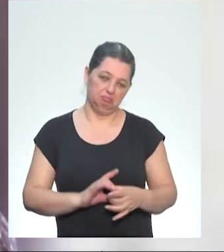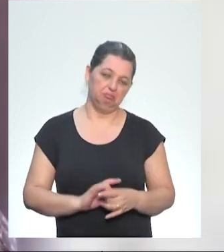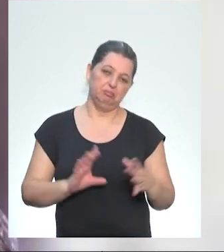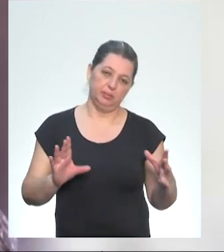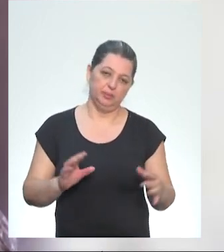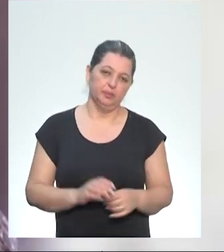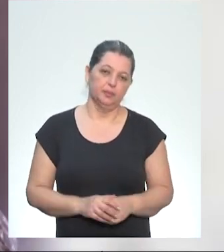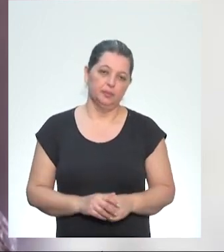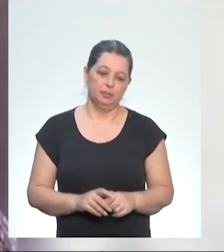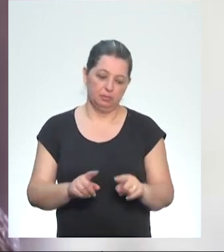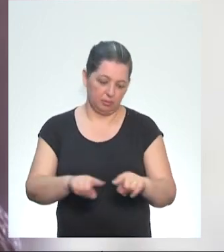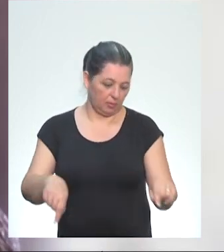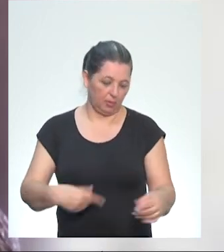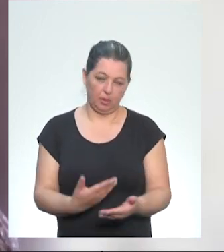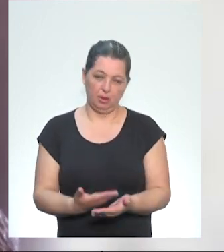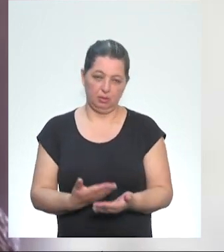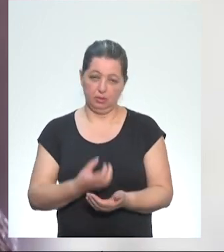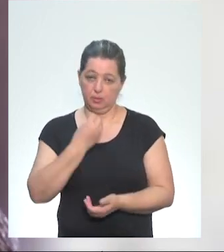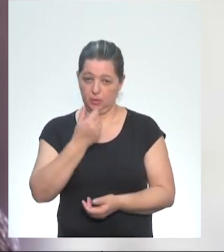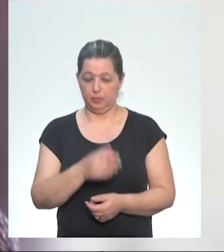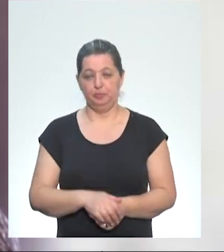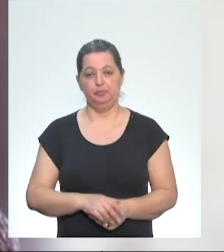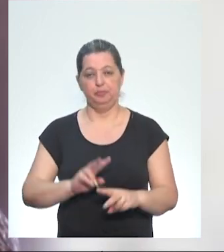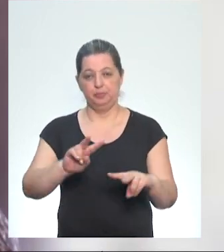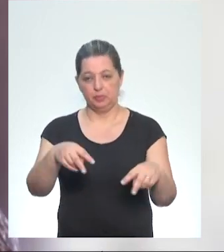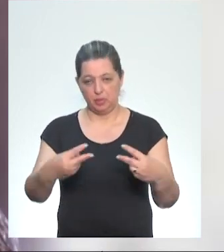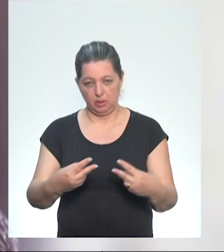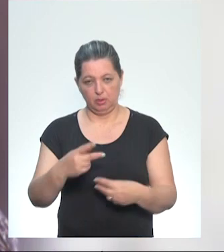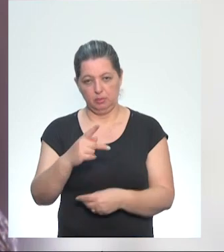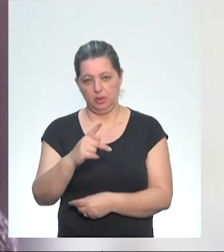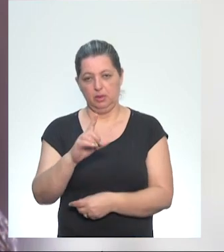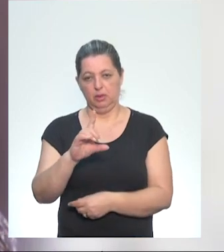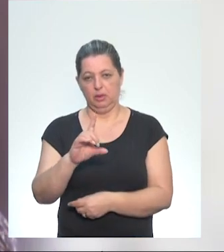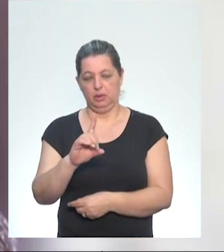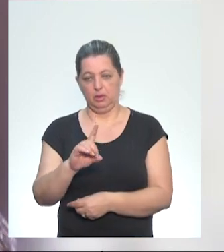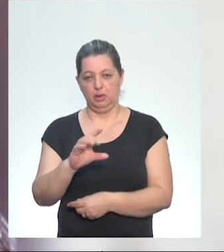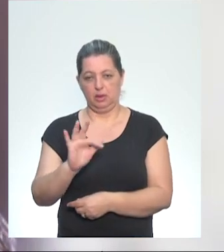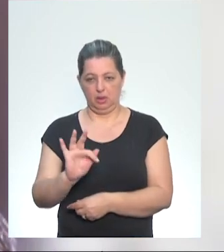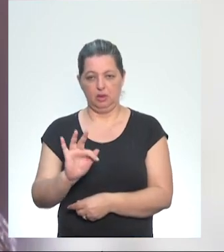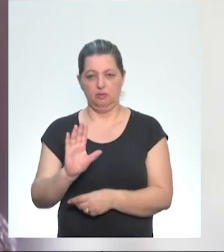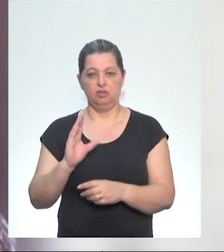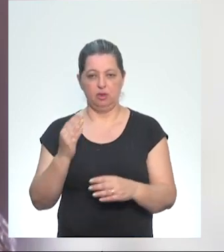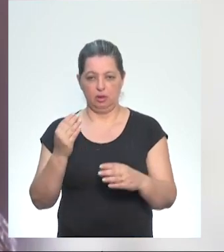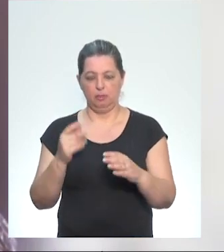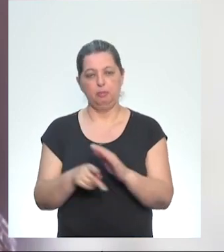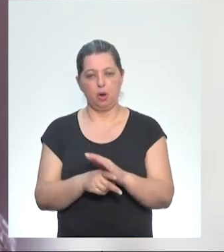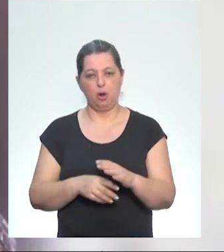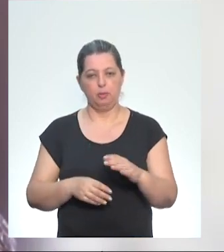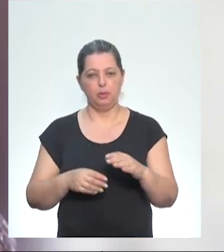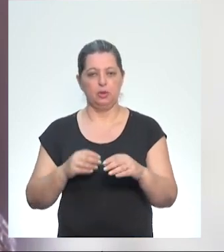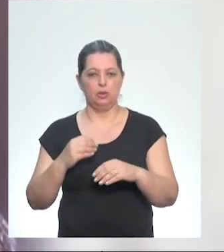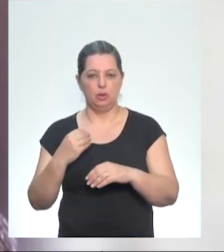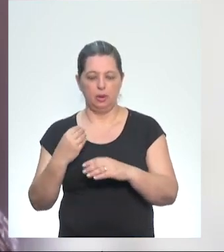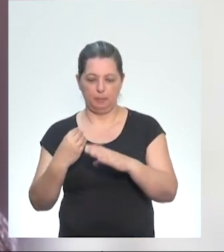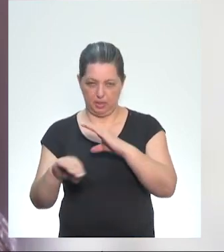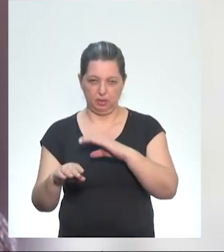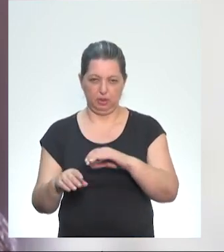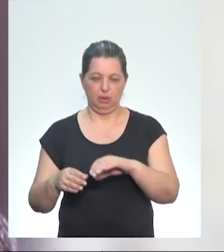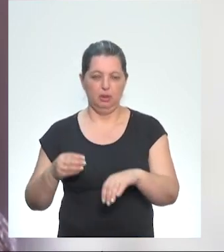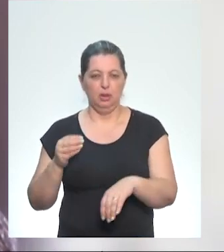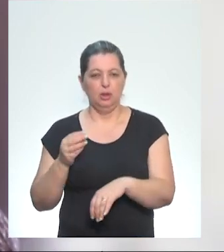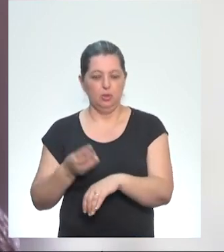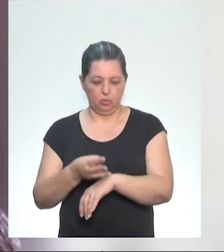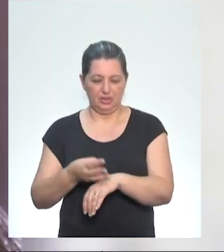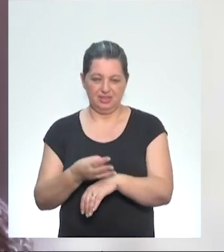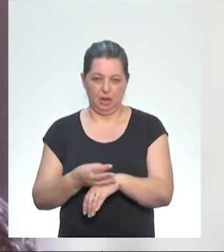mesmo mencionou. O link do PDF da Unesco eu coloquei lá no grupo de WhatsApp, depois, se vocês puderem